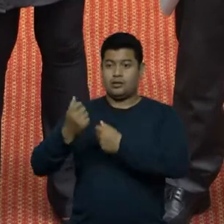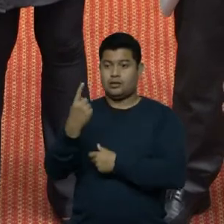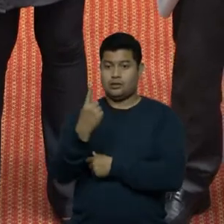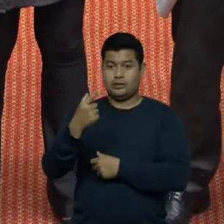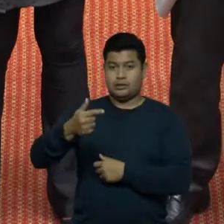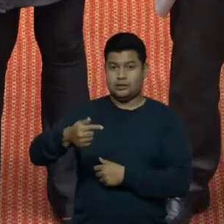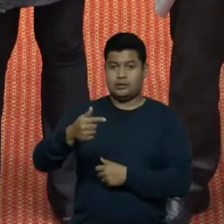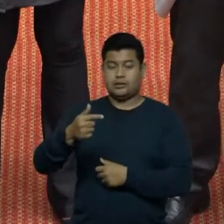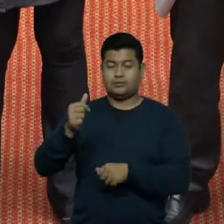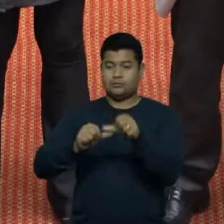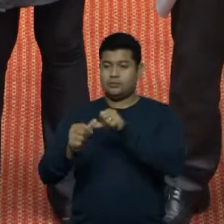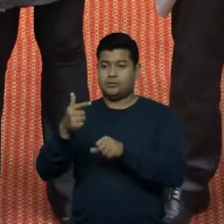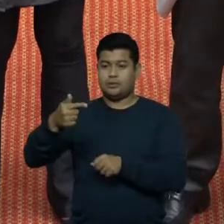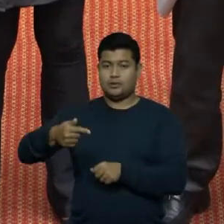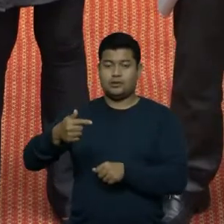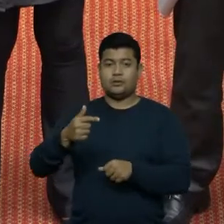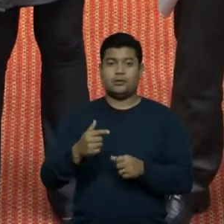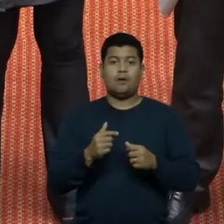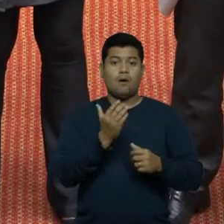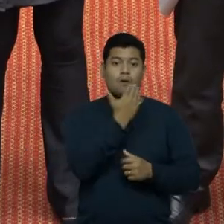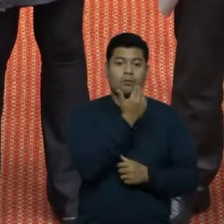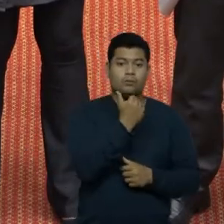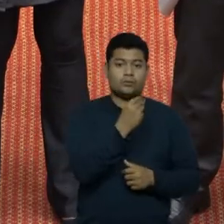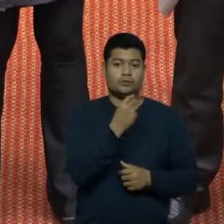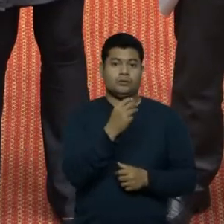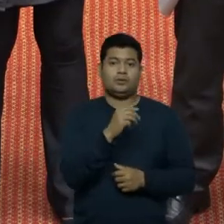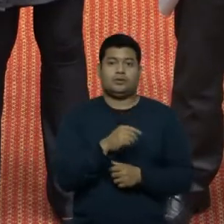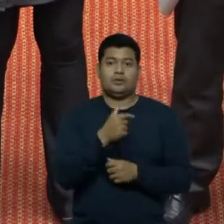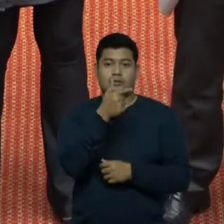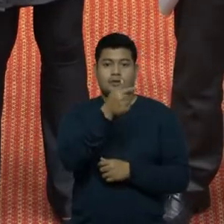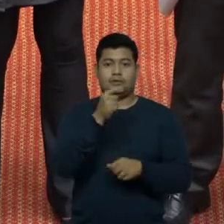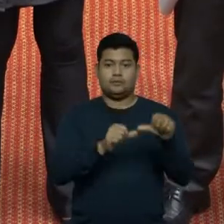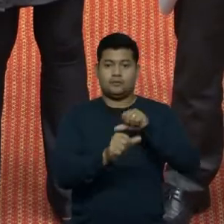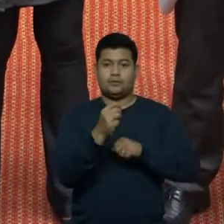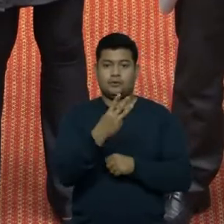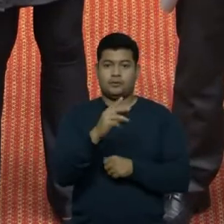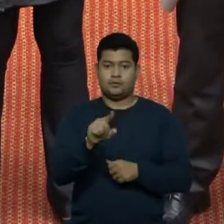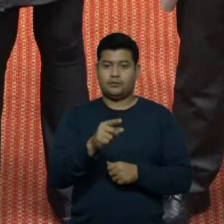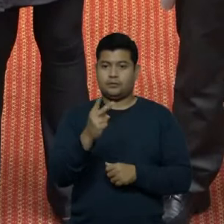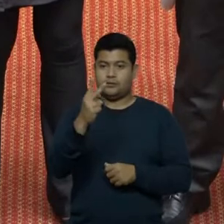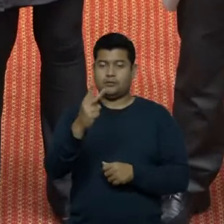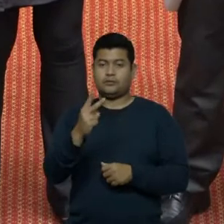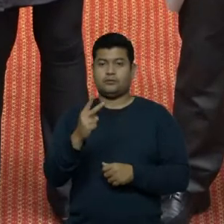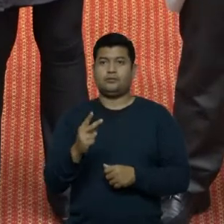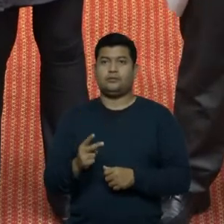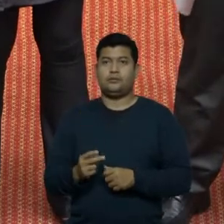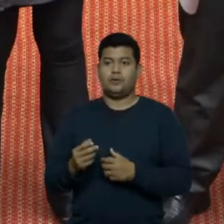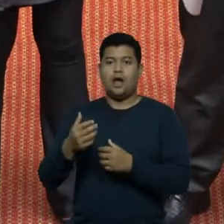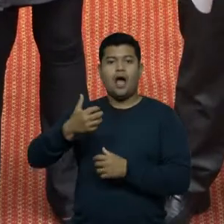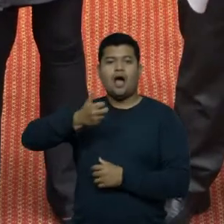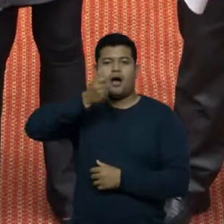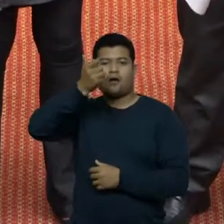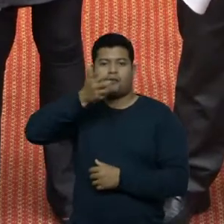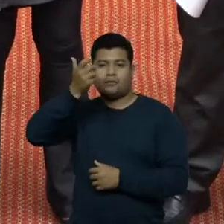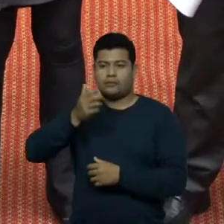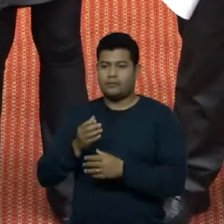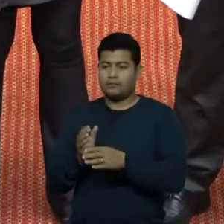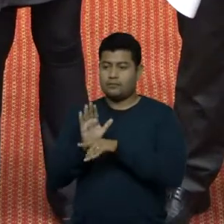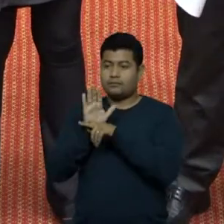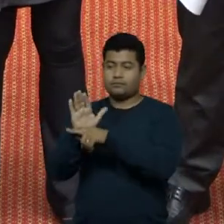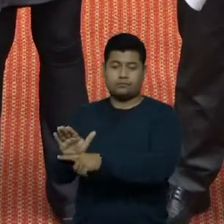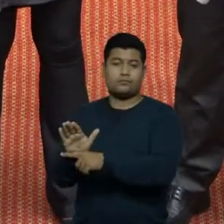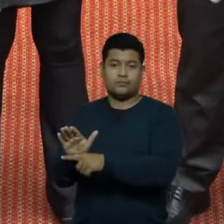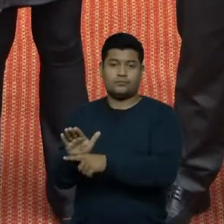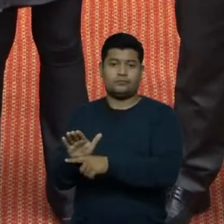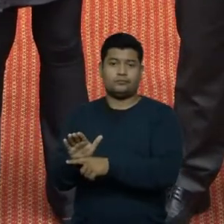de sete para 3,2 o benefício estendido da farinha talvez não chegue nem um texto das